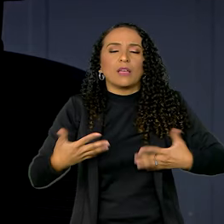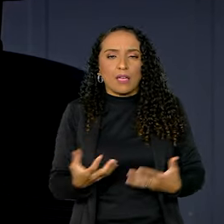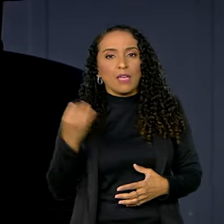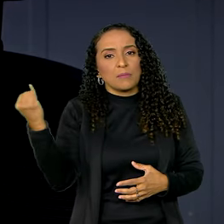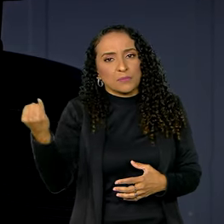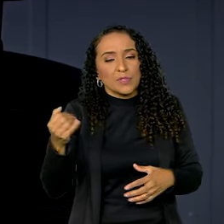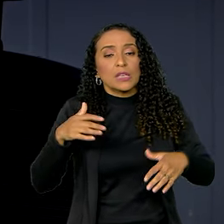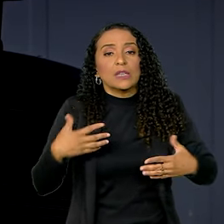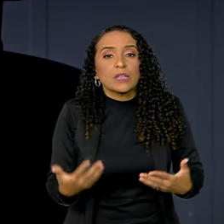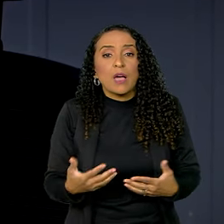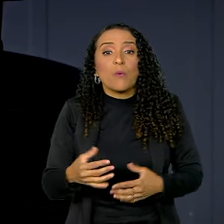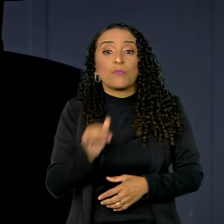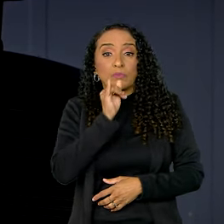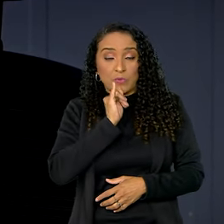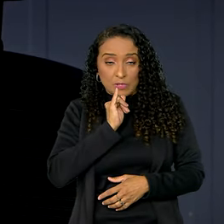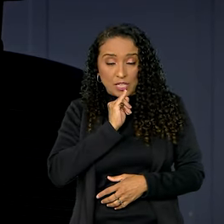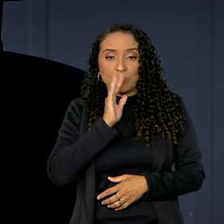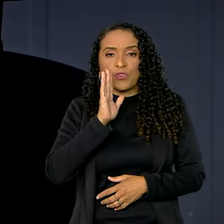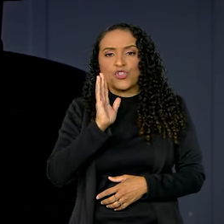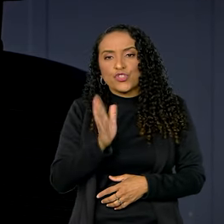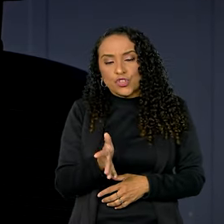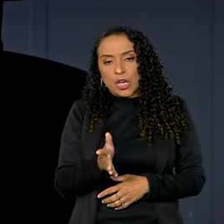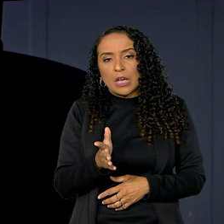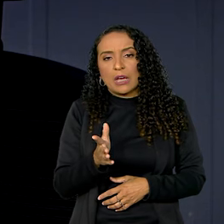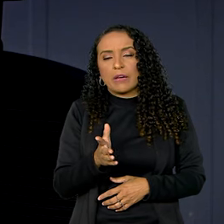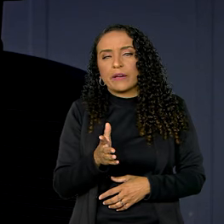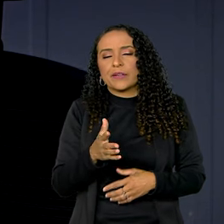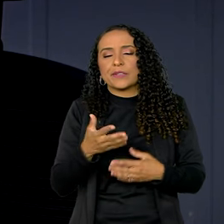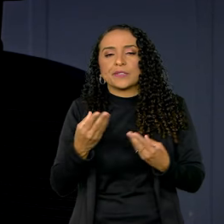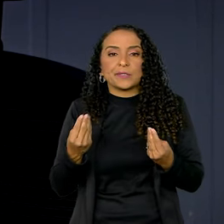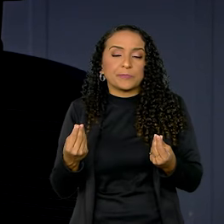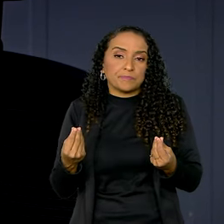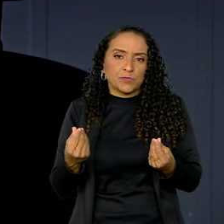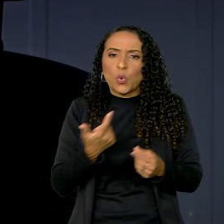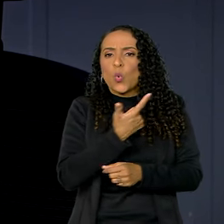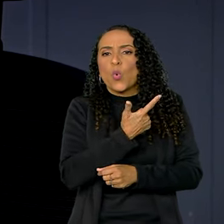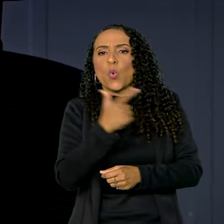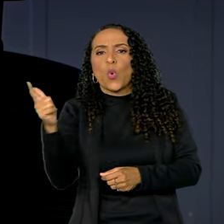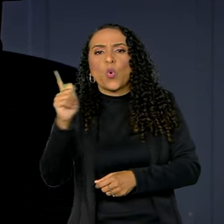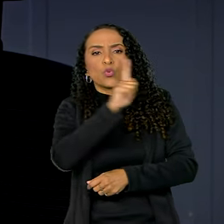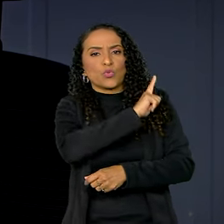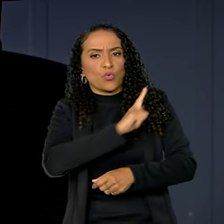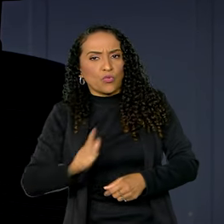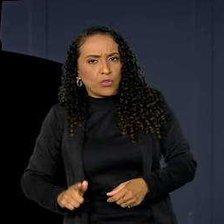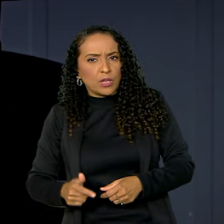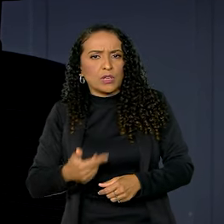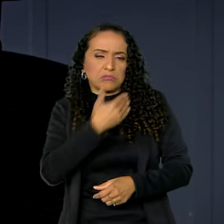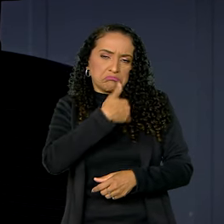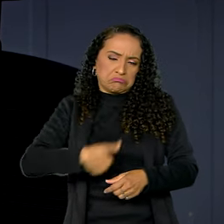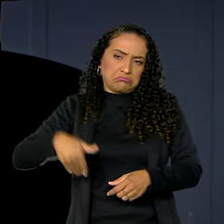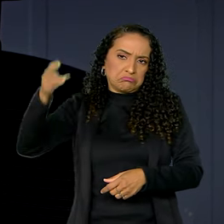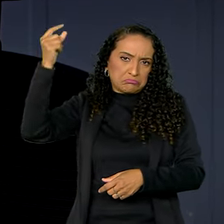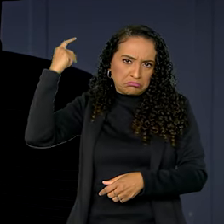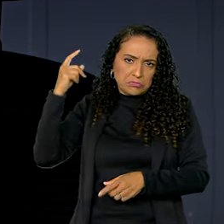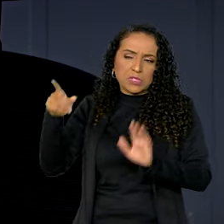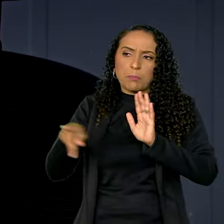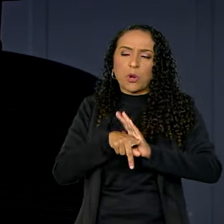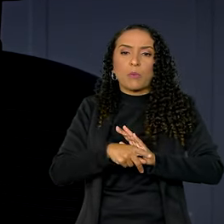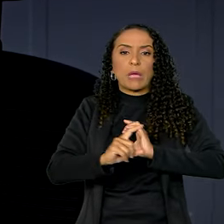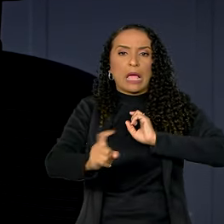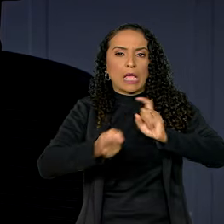importante é um exemplo que já vem de outros governos na verdade a própria